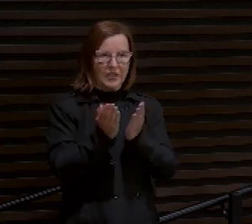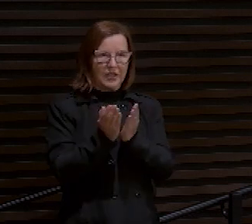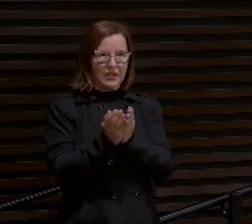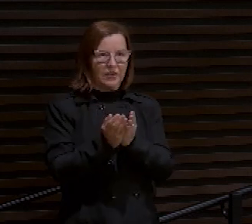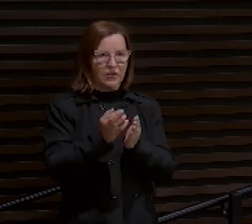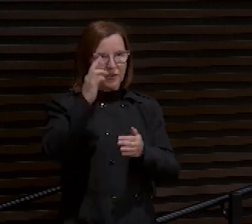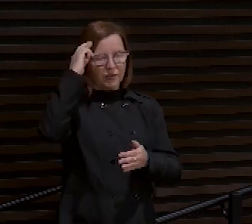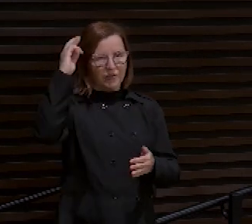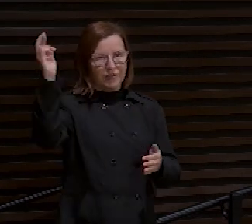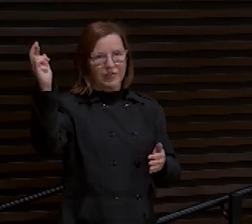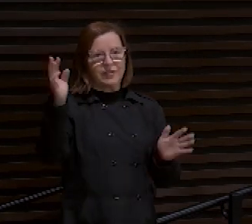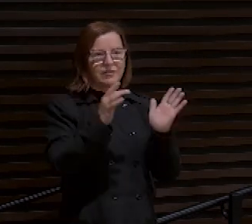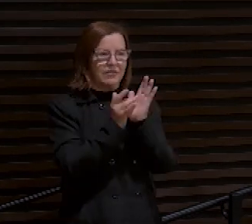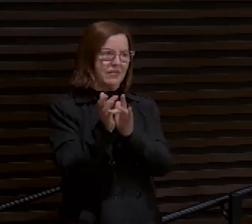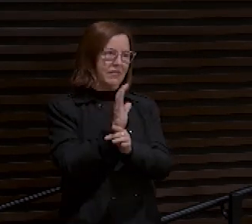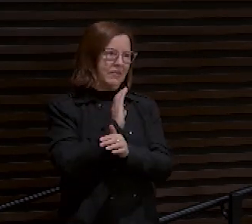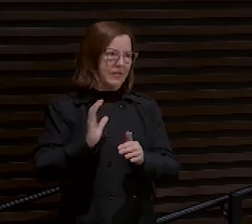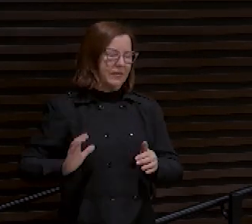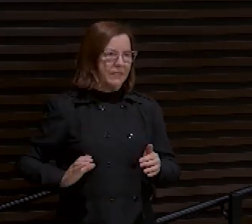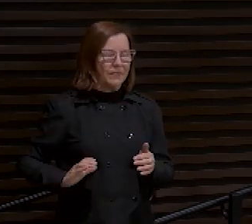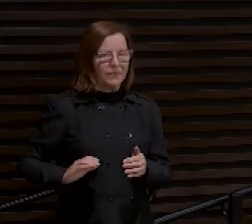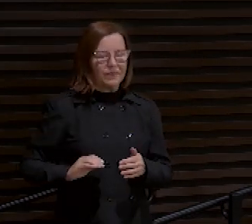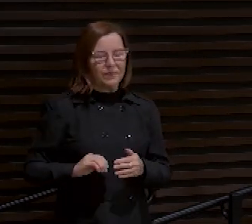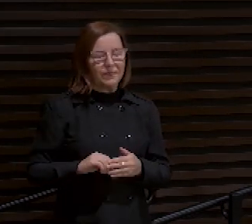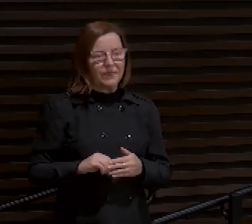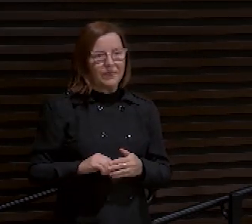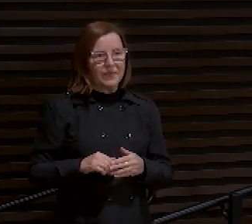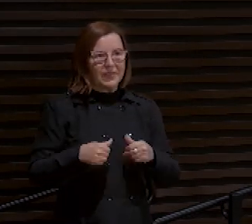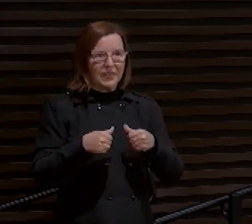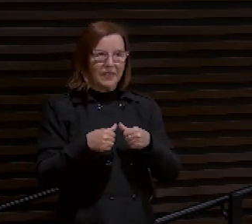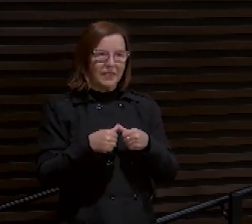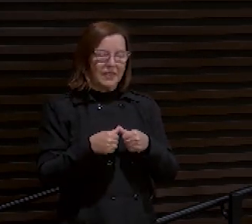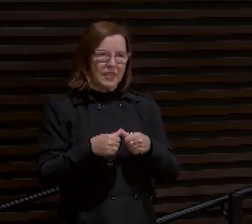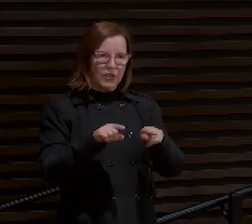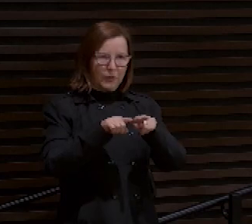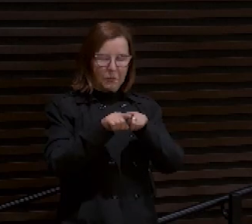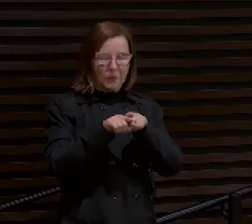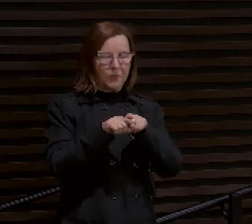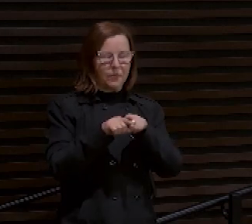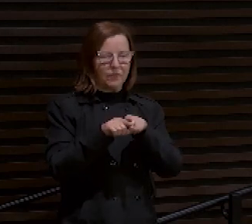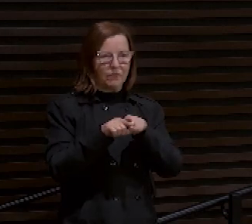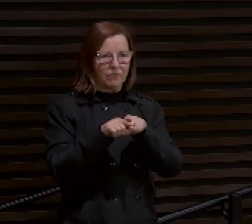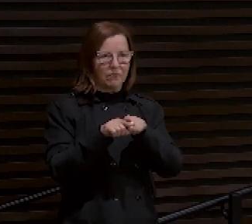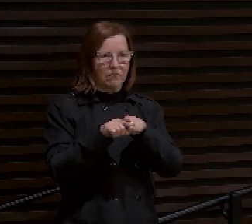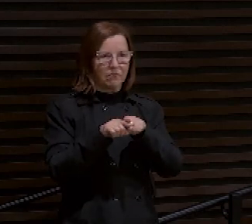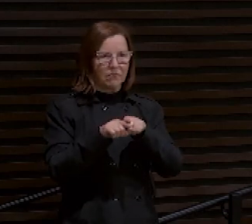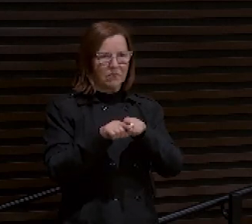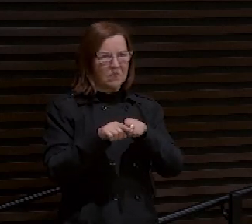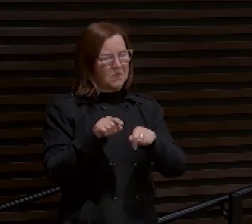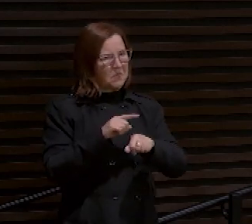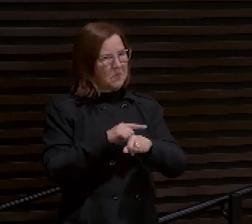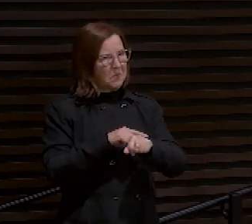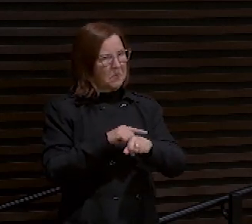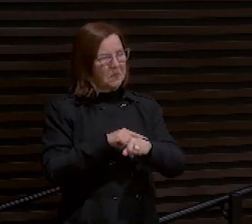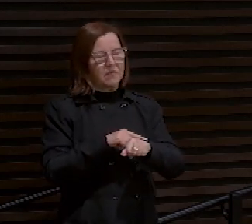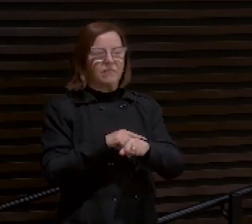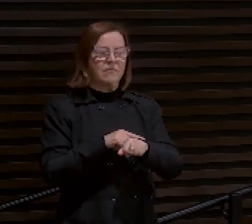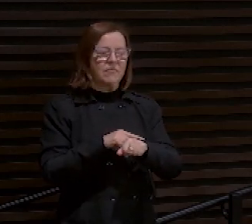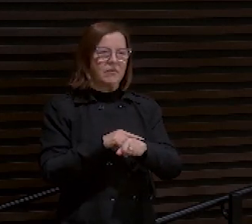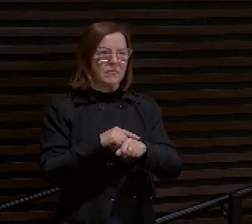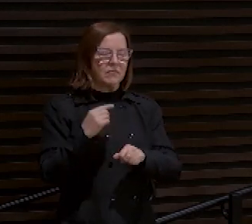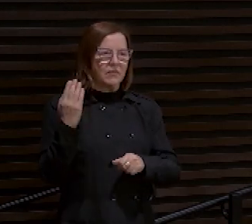Jesus Cristo. E ele, uma determinada época da sua vida, ele, juntamente com outros